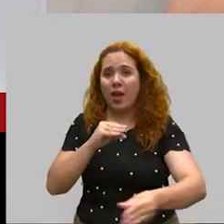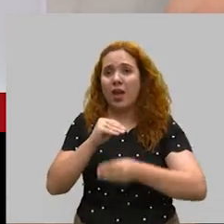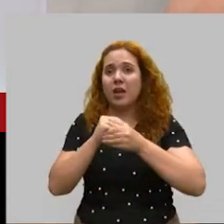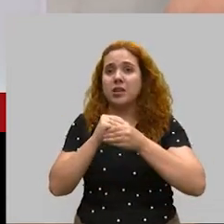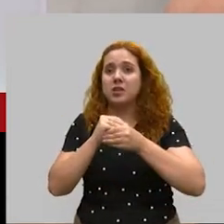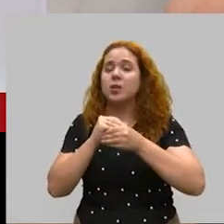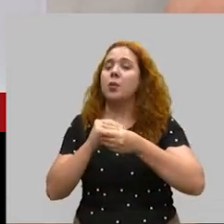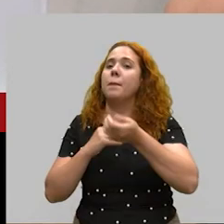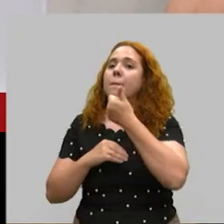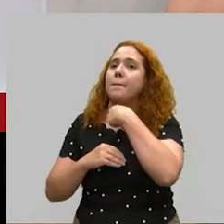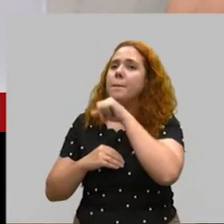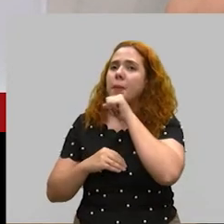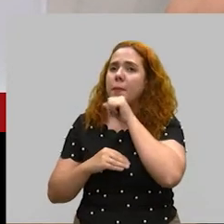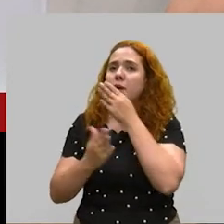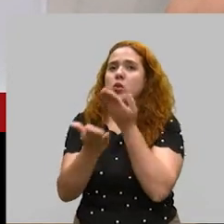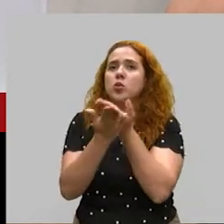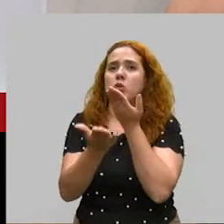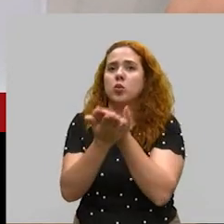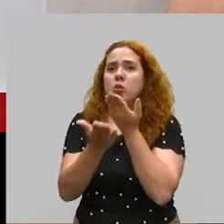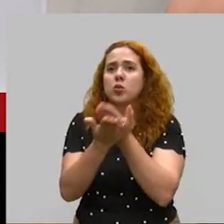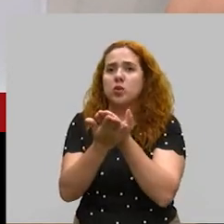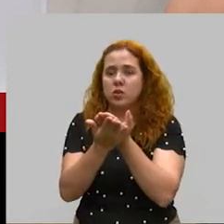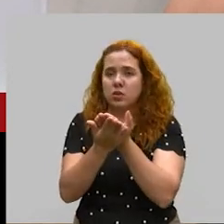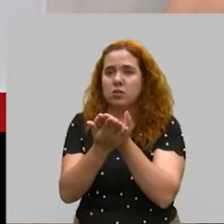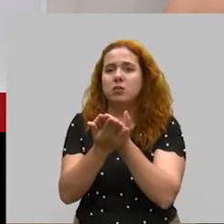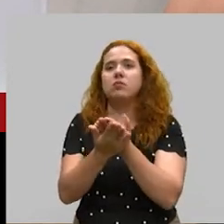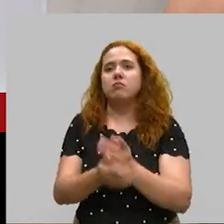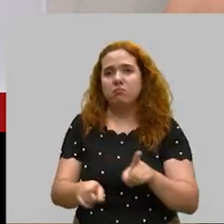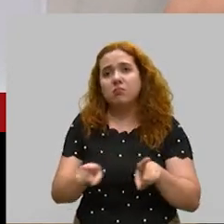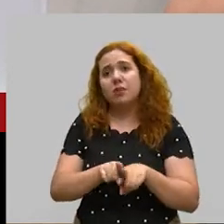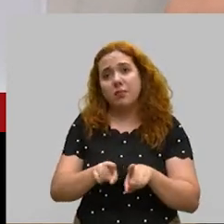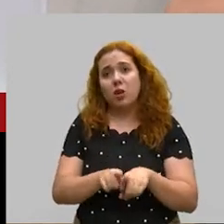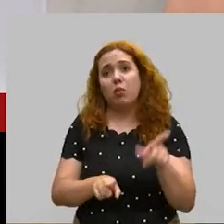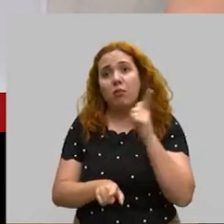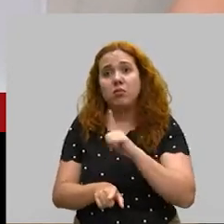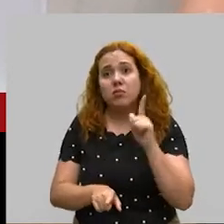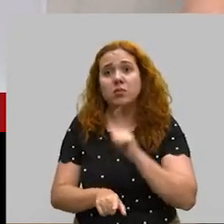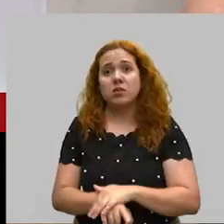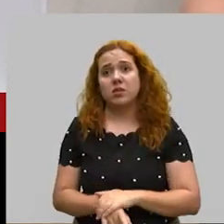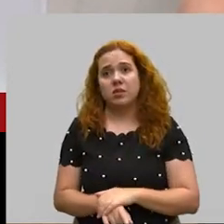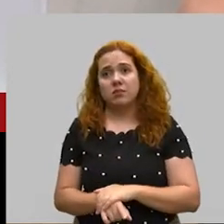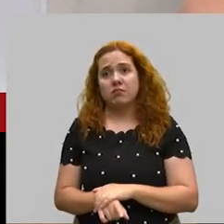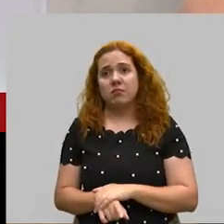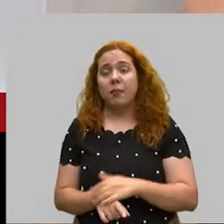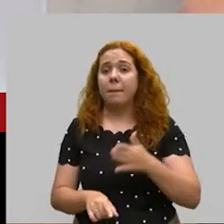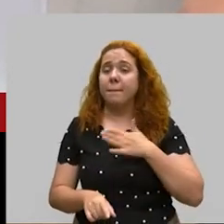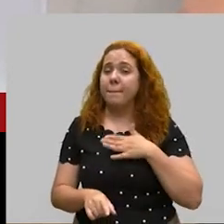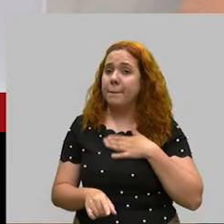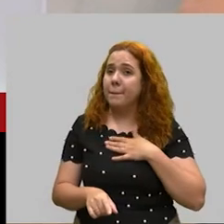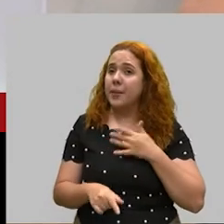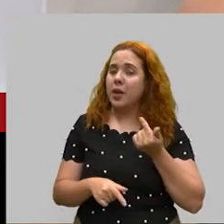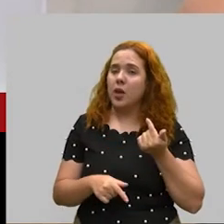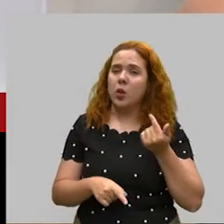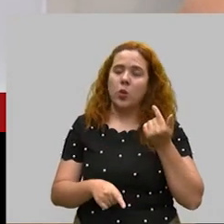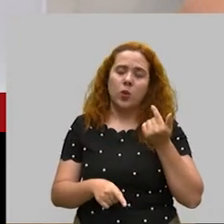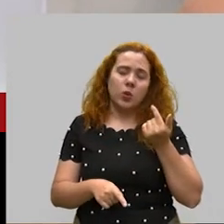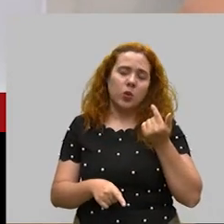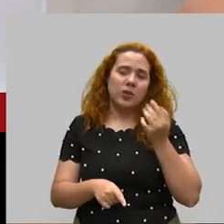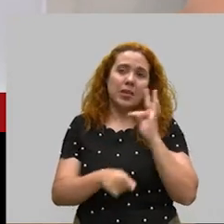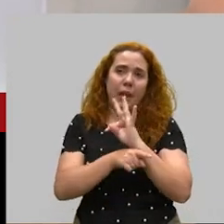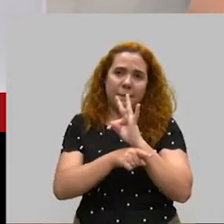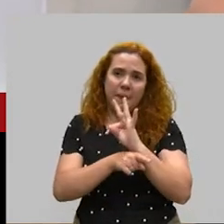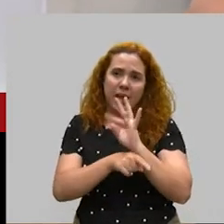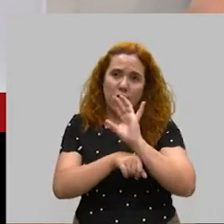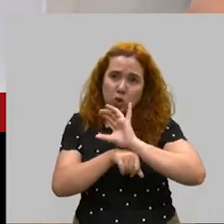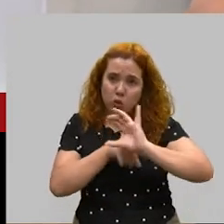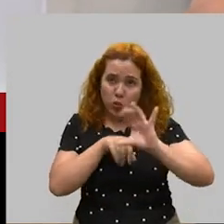estudantes sejam contempladas com isso meu trabalho de conclusão de curso Ele foi eh sobre isso né para dizer assim como que